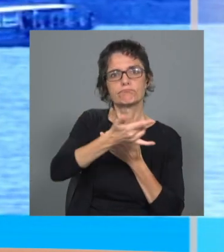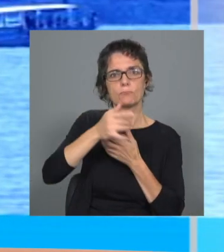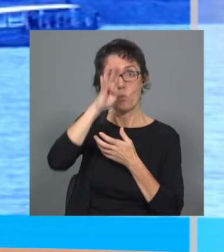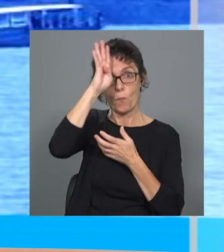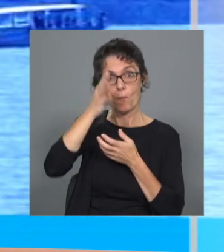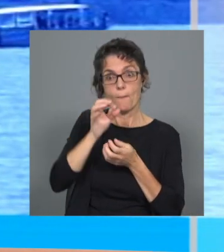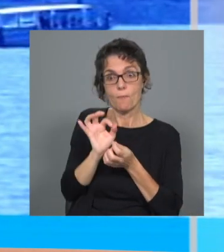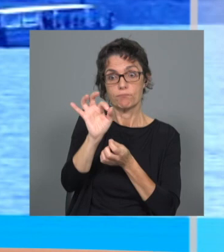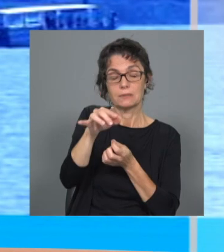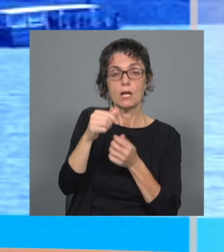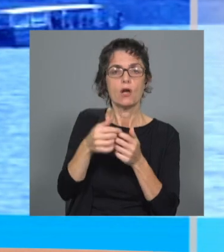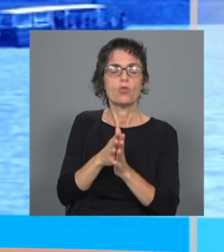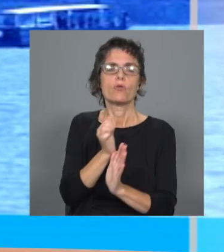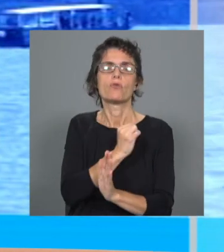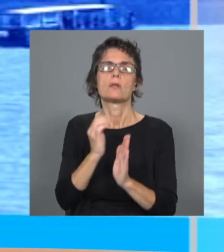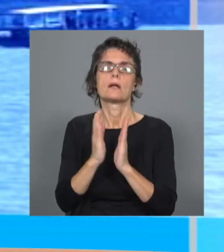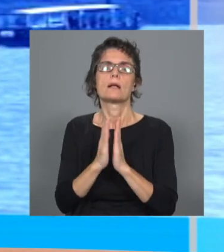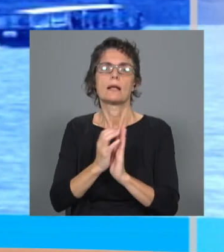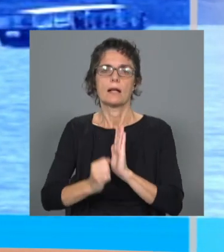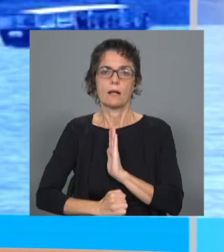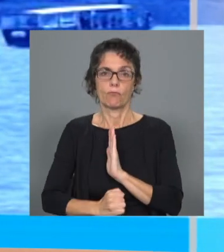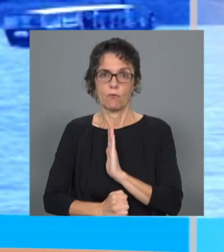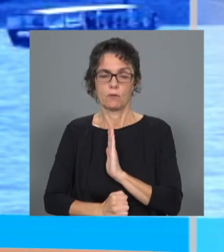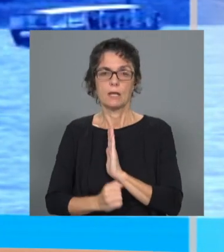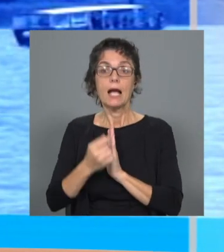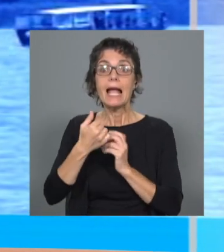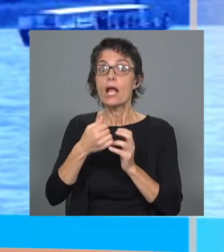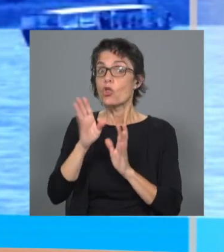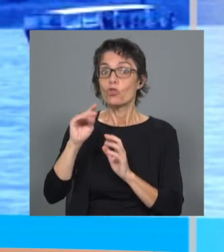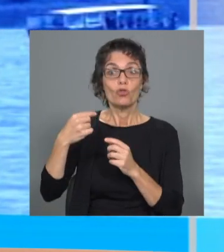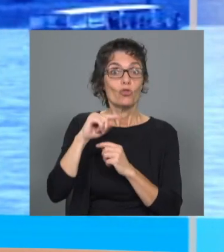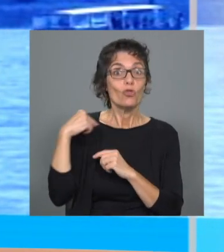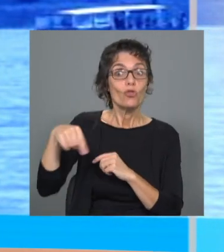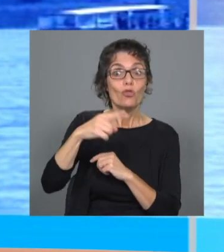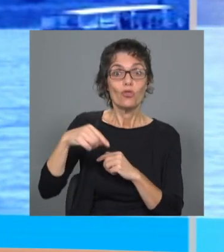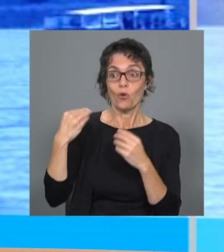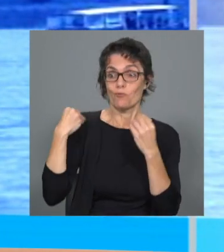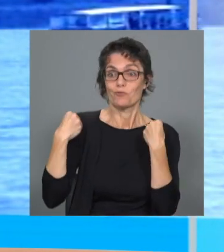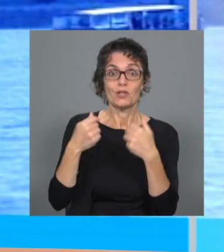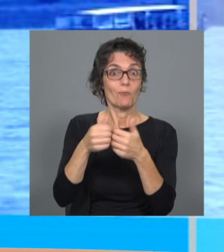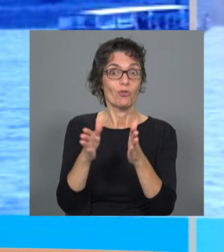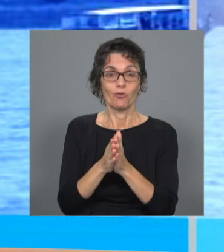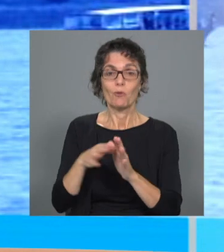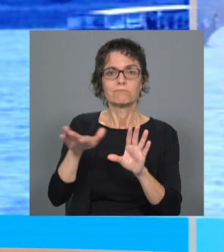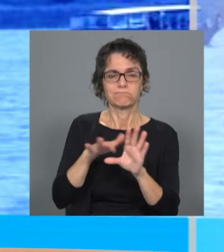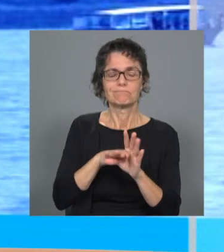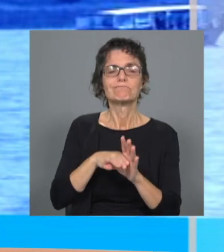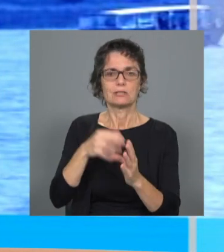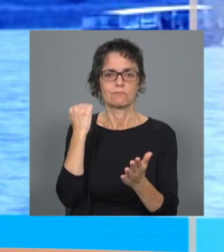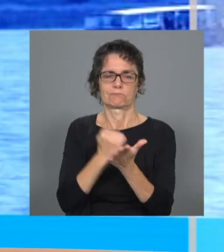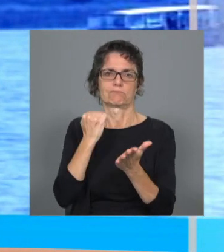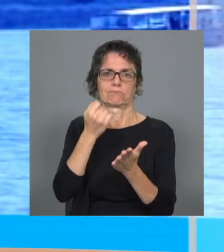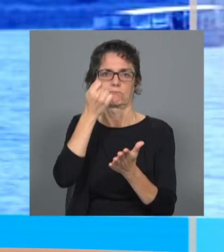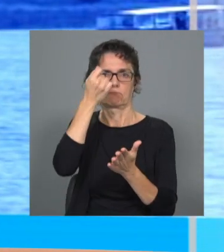Igreja Católica e em que todos são chamados a participar. E esse arranque, esta etapa que vai agora até abril de 2022, vai marcar muito o que será o